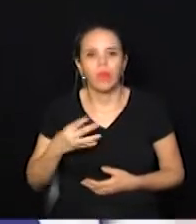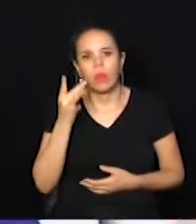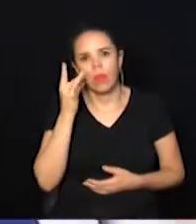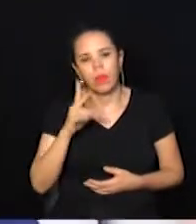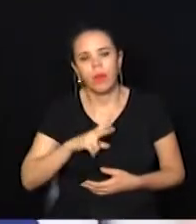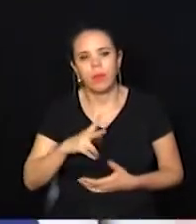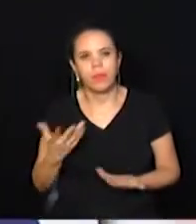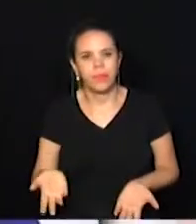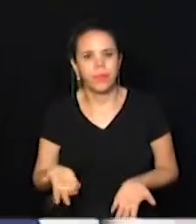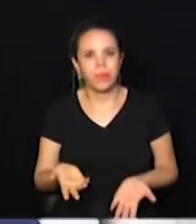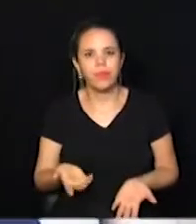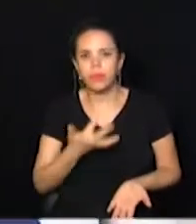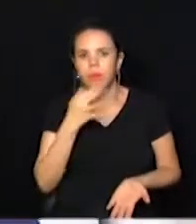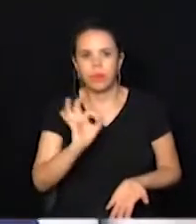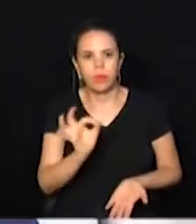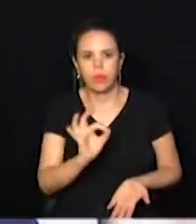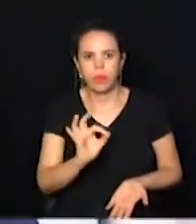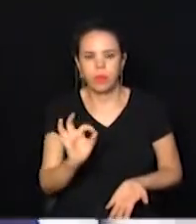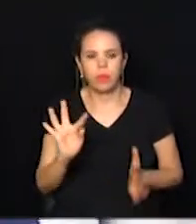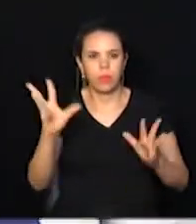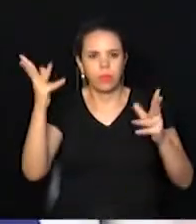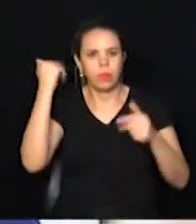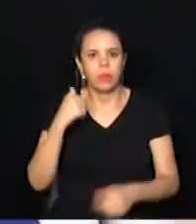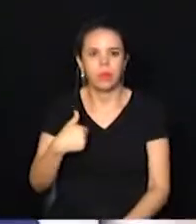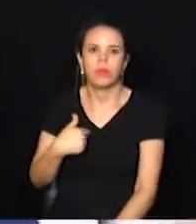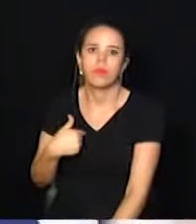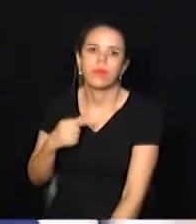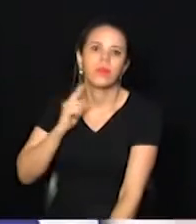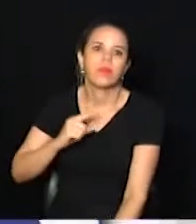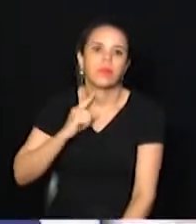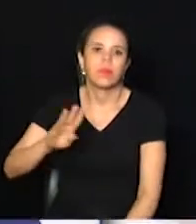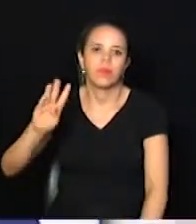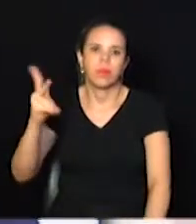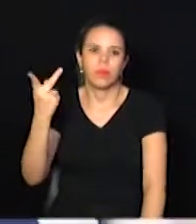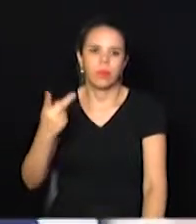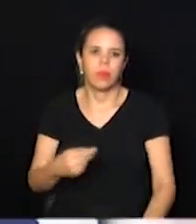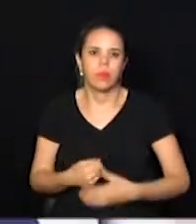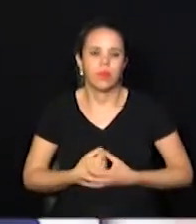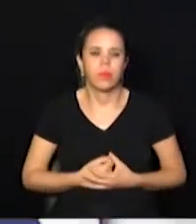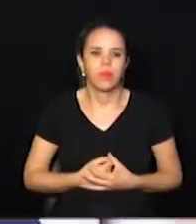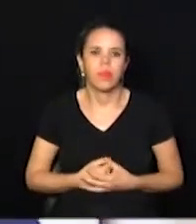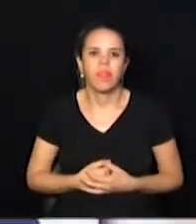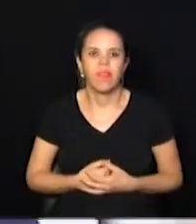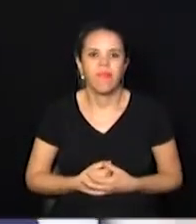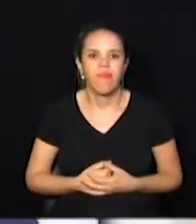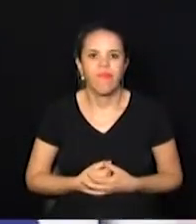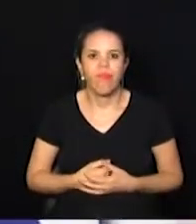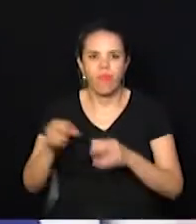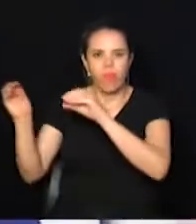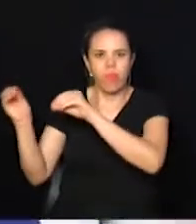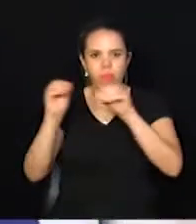né, eu não conheci o Toninho, todo mundo sabe, eu sou mineiro de Belo Horizonte e me mudei